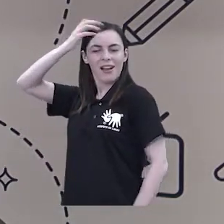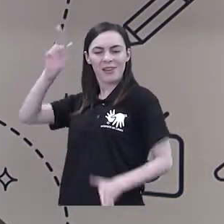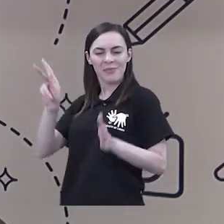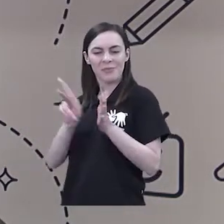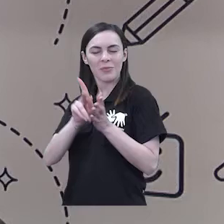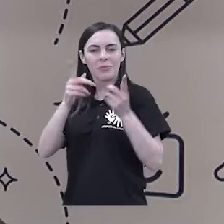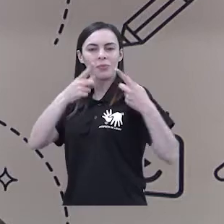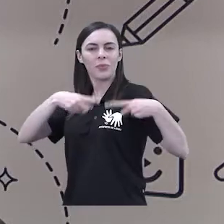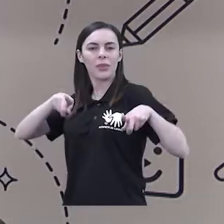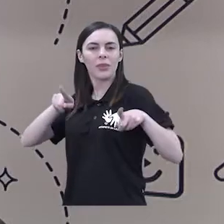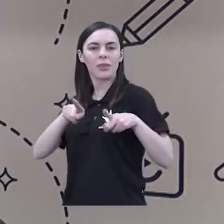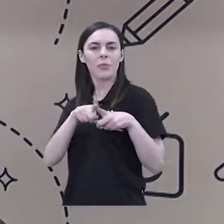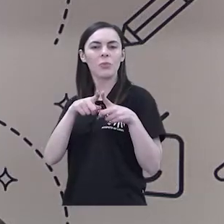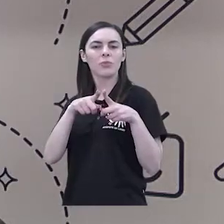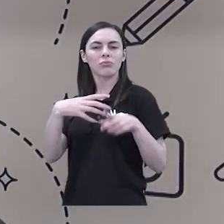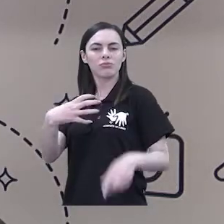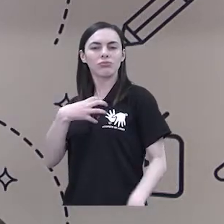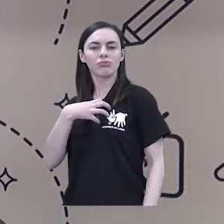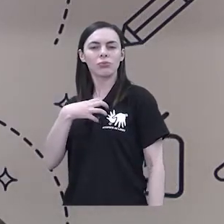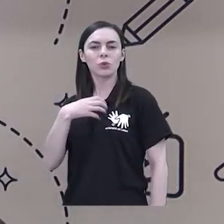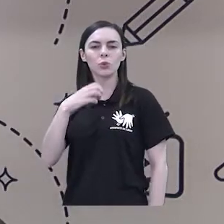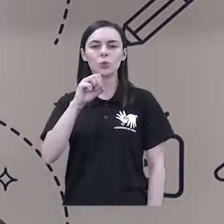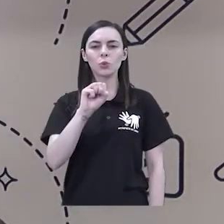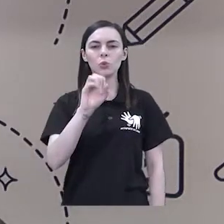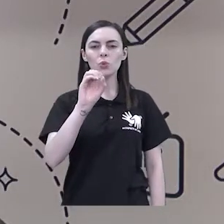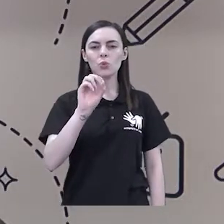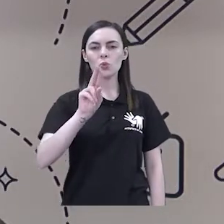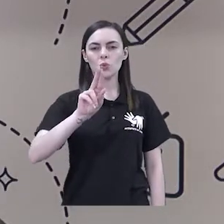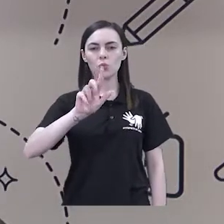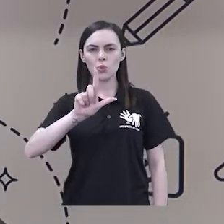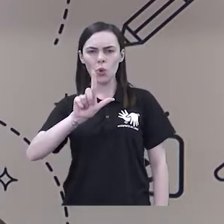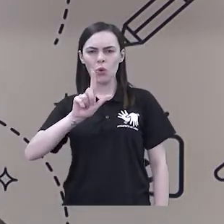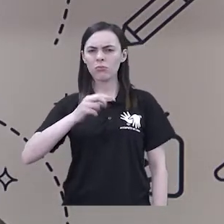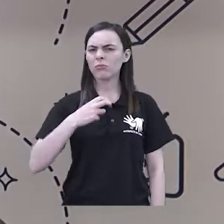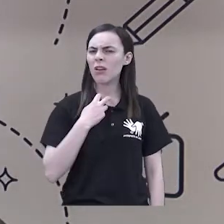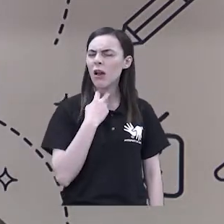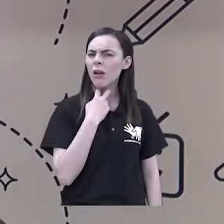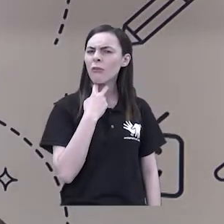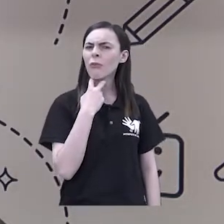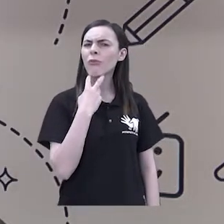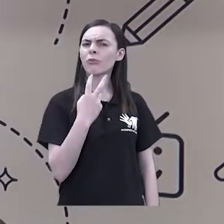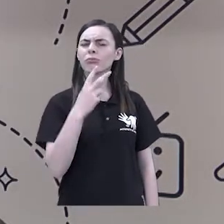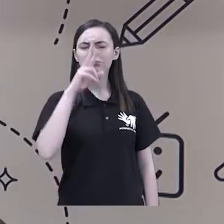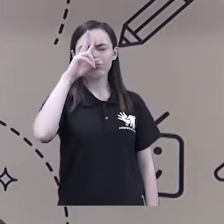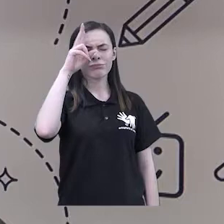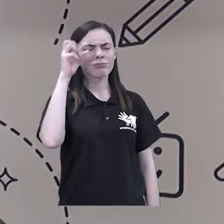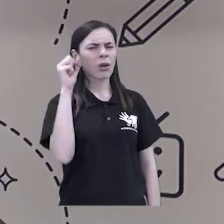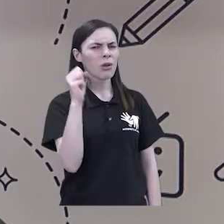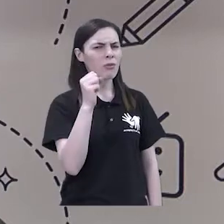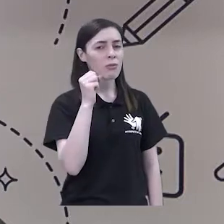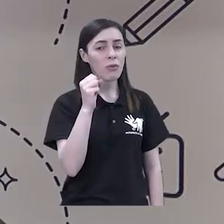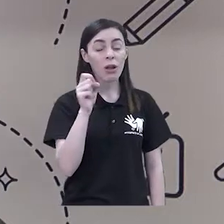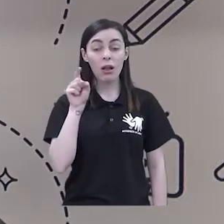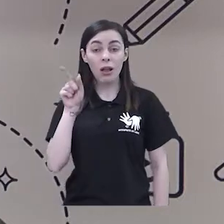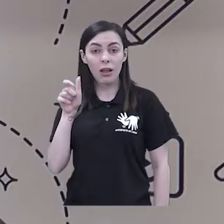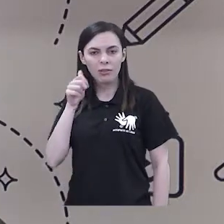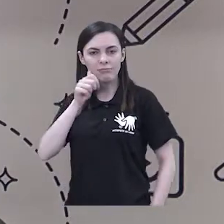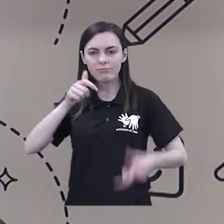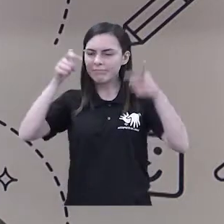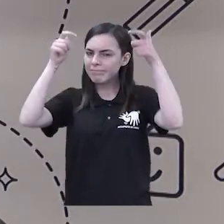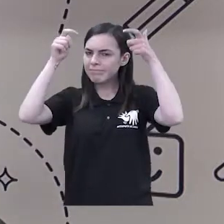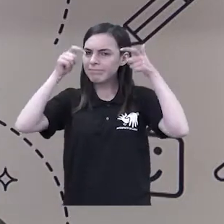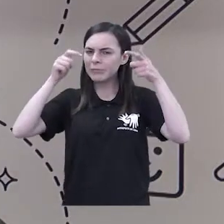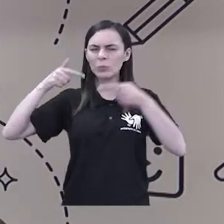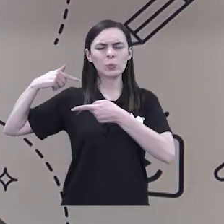soul e tem um vozeirão. Uau! Ela é uma princesa que